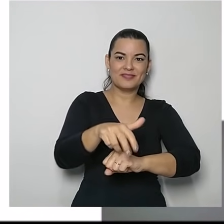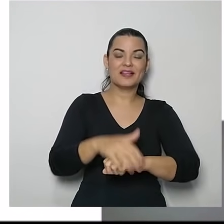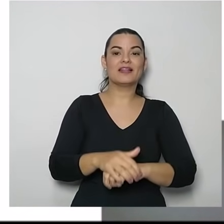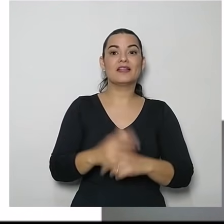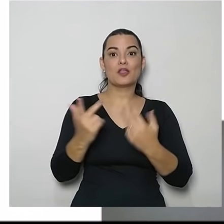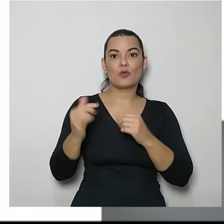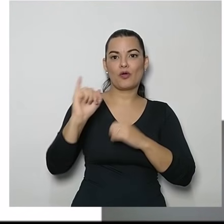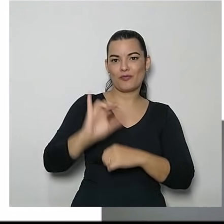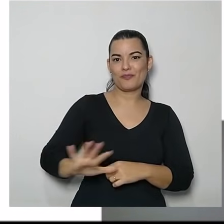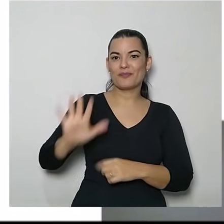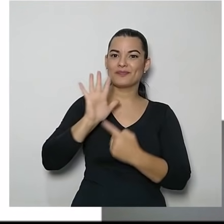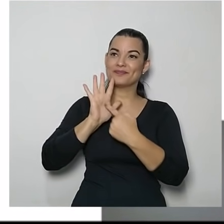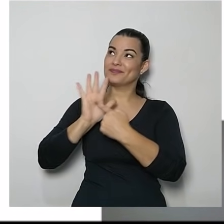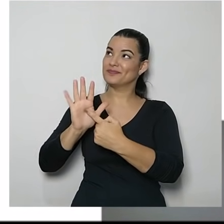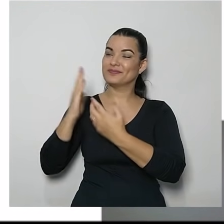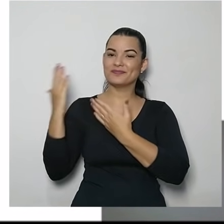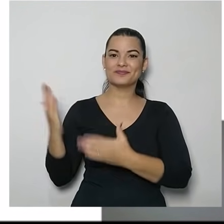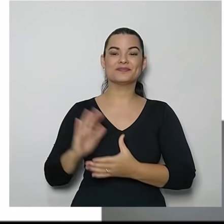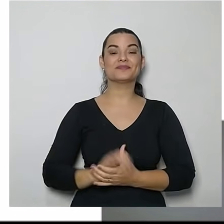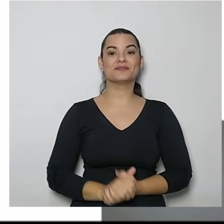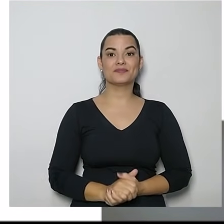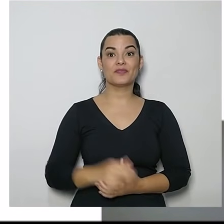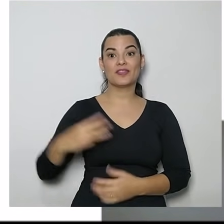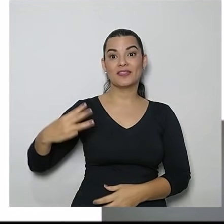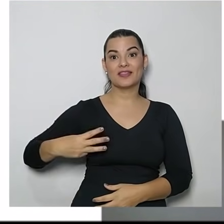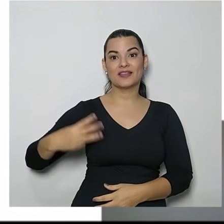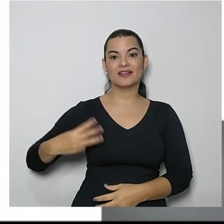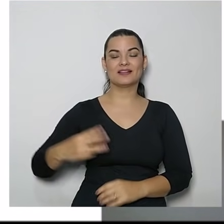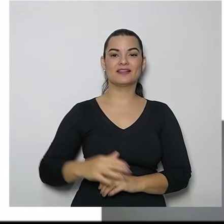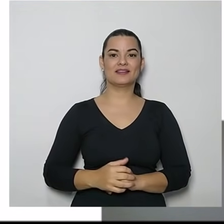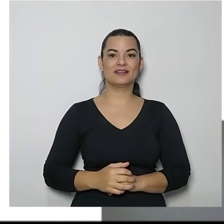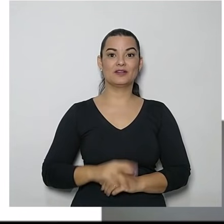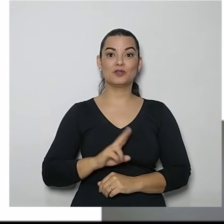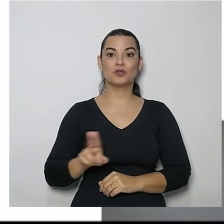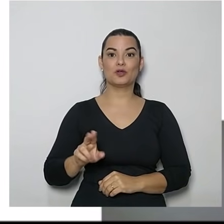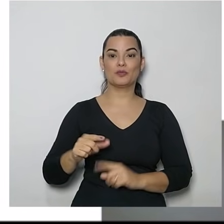O terceiro modo chama unhas de gavião.